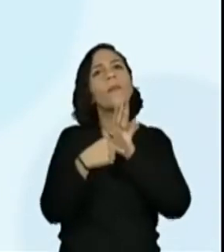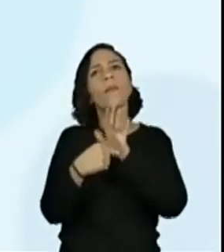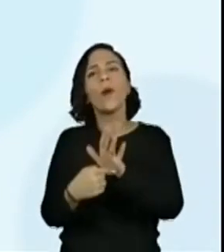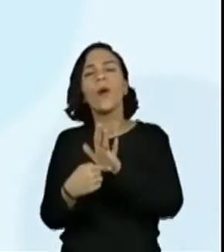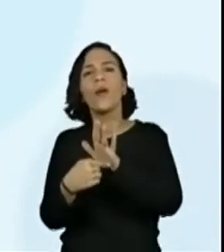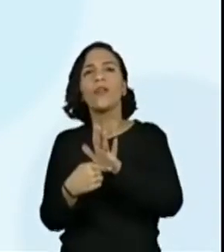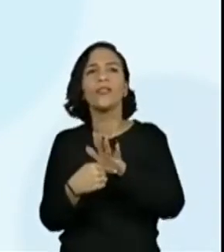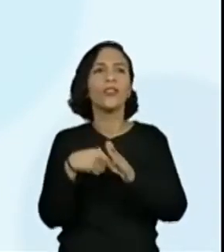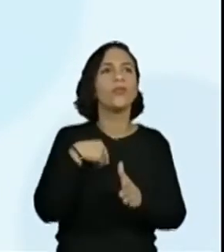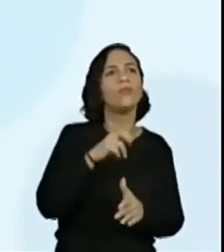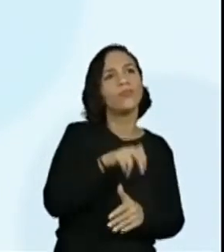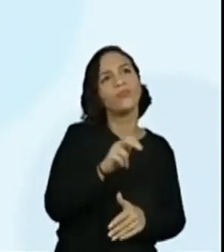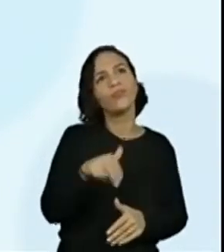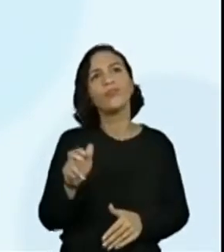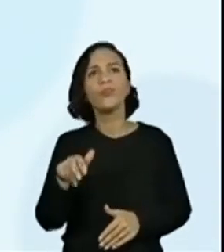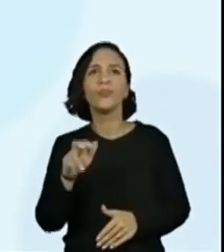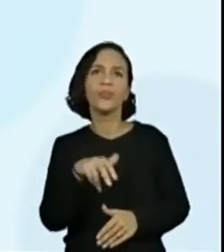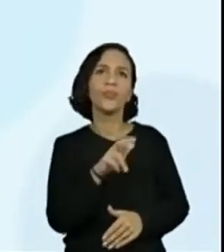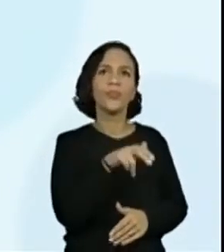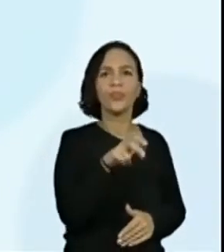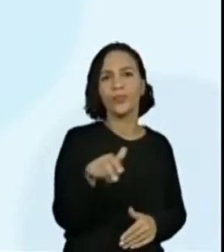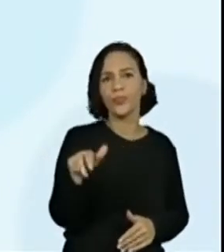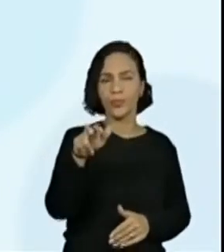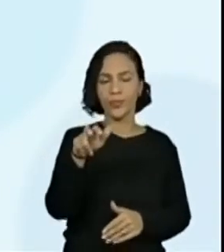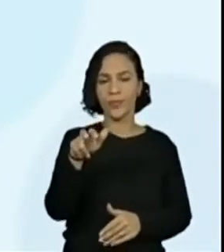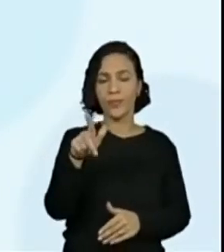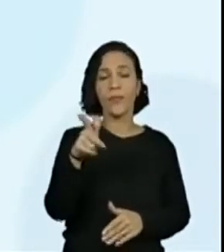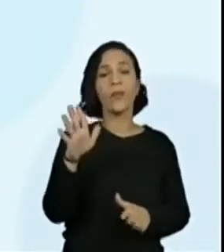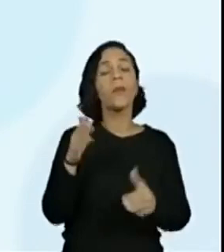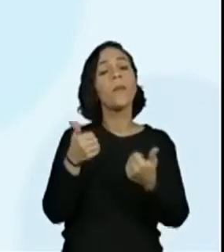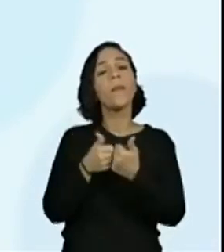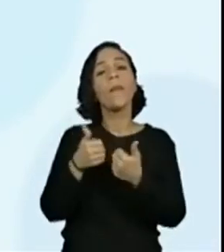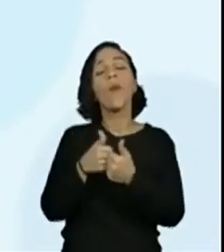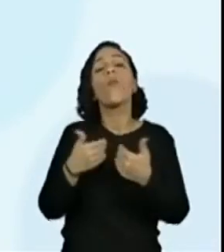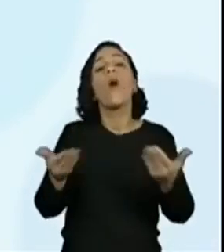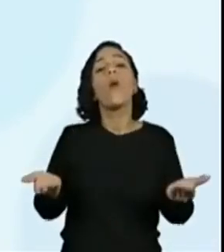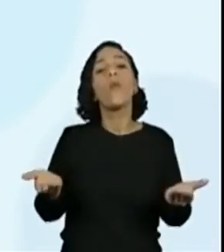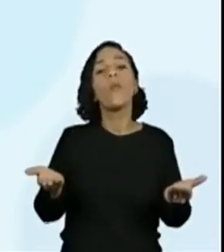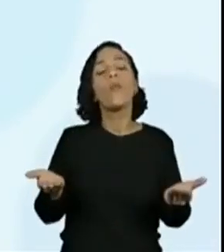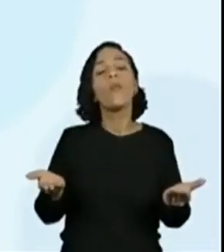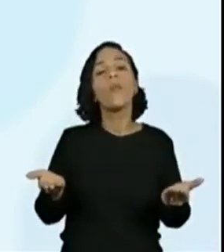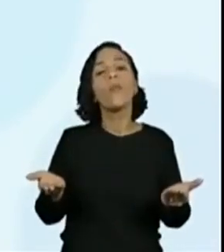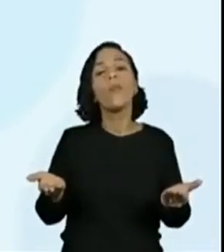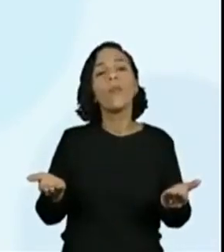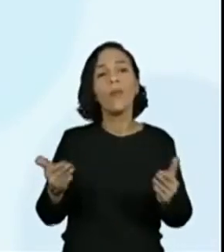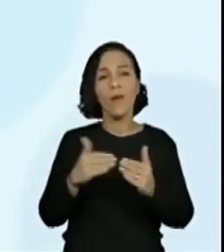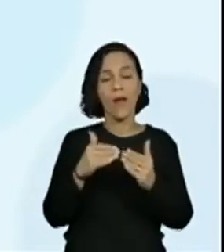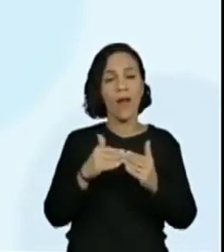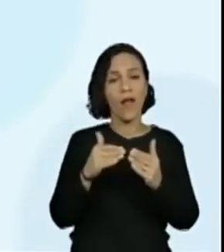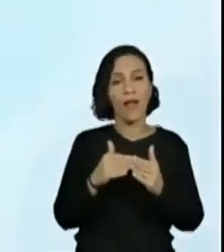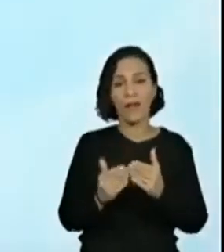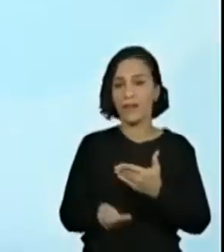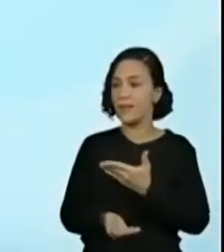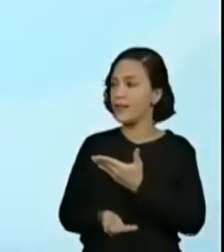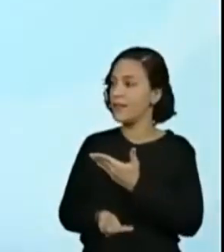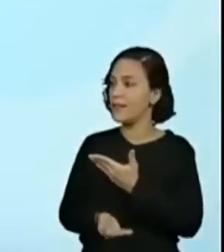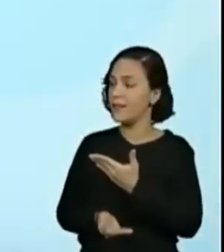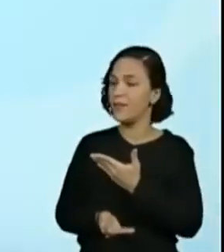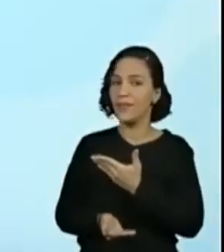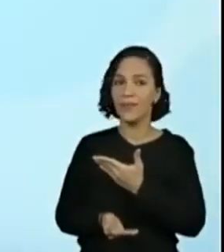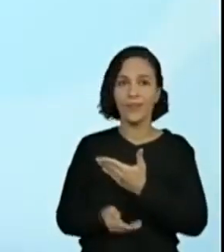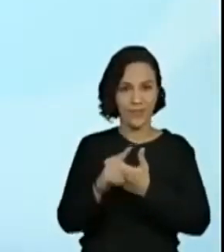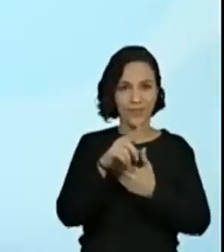né? A casa do Adriano, o que é mais perto da casa do Adriano? Colocamos aqui a